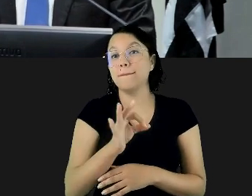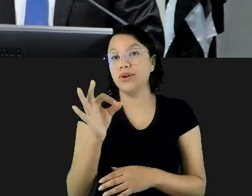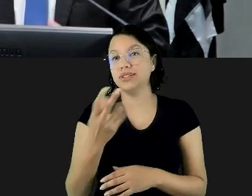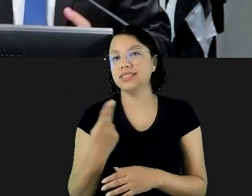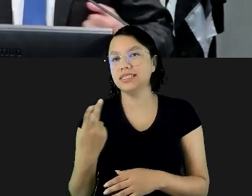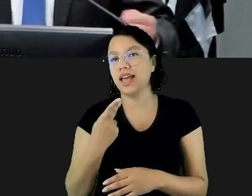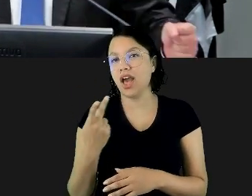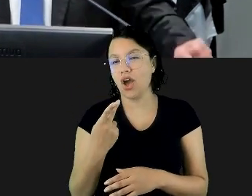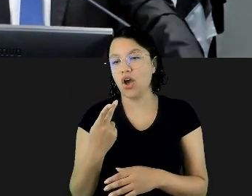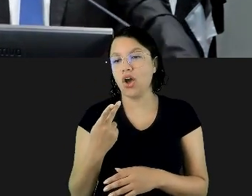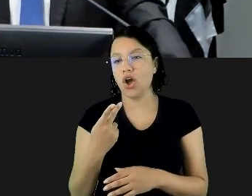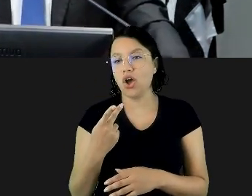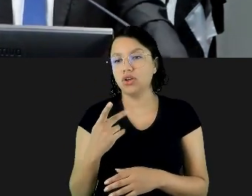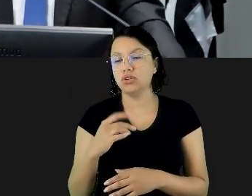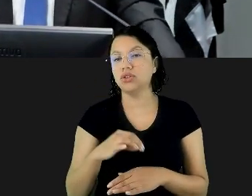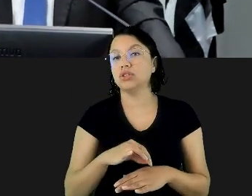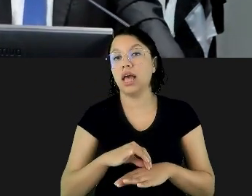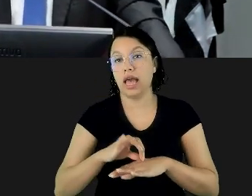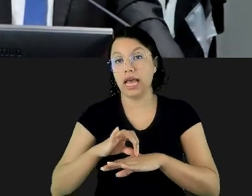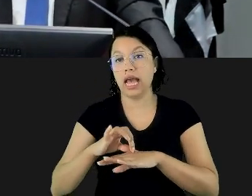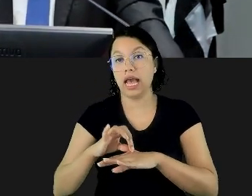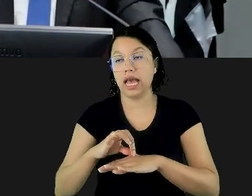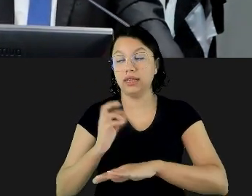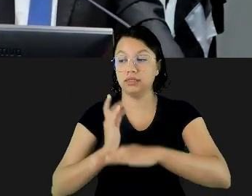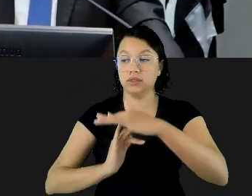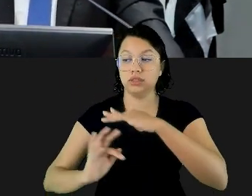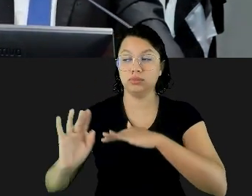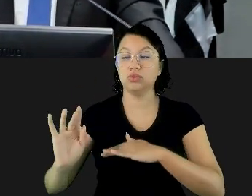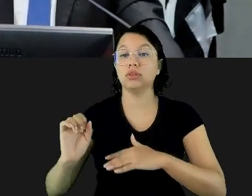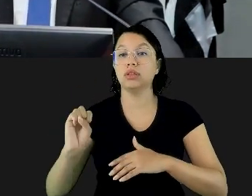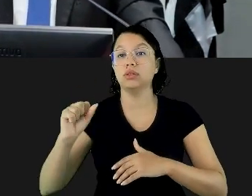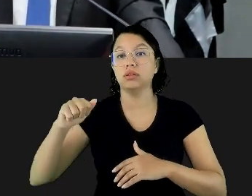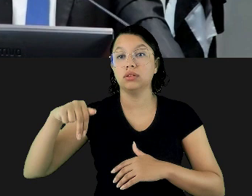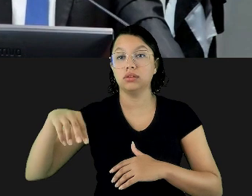carga são exportadas por Santos e Paranaguá.